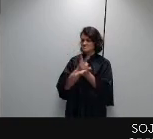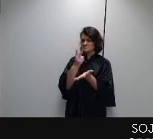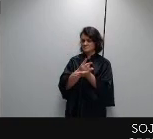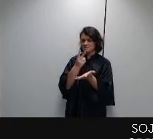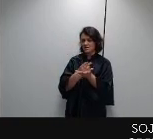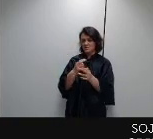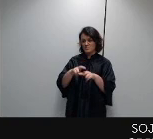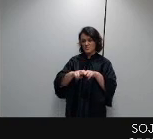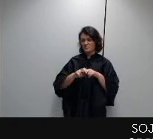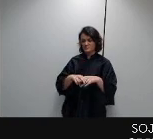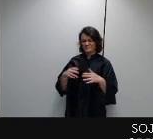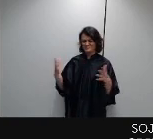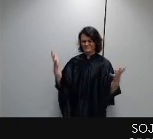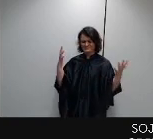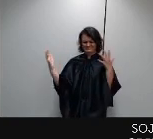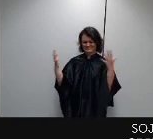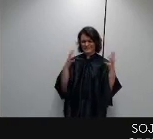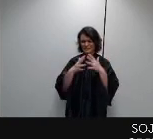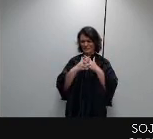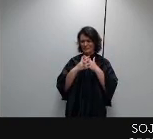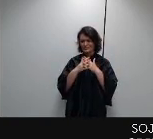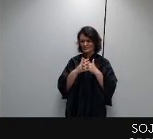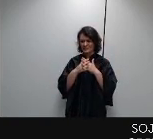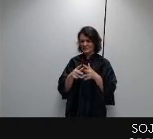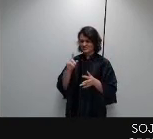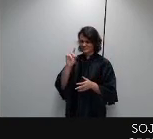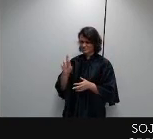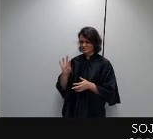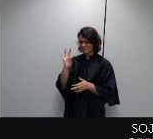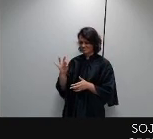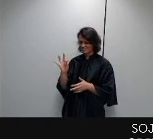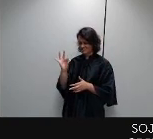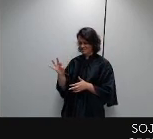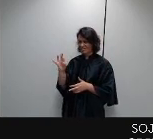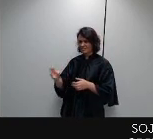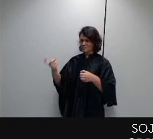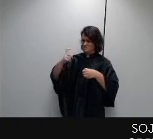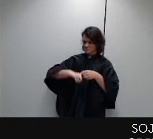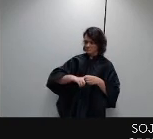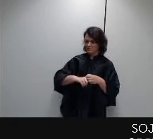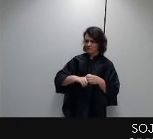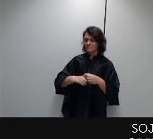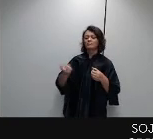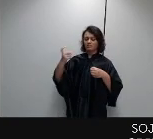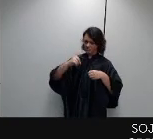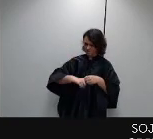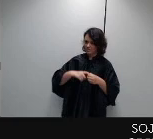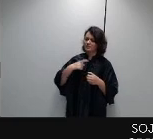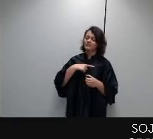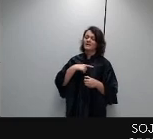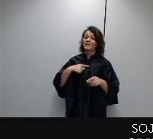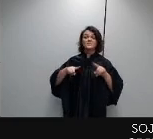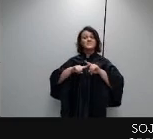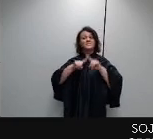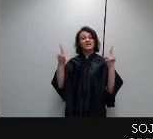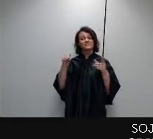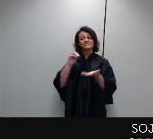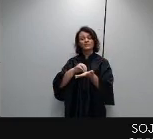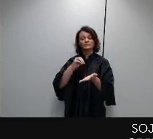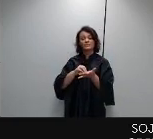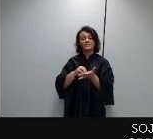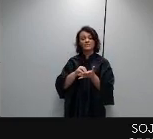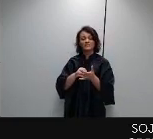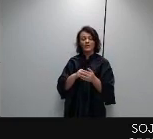situação confusa da quinta depois de ouvir mas o fato é que eles não exerceram de